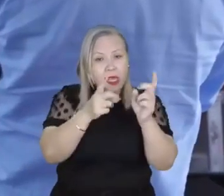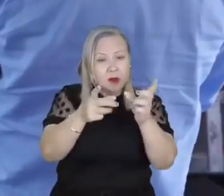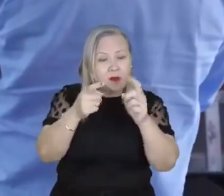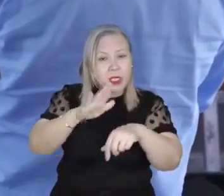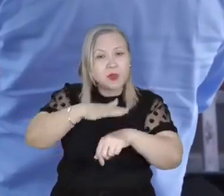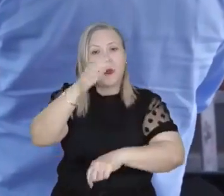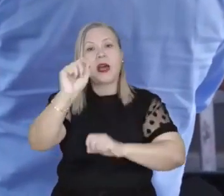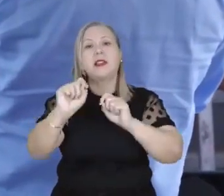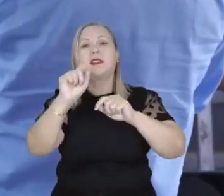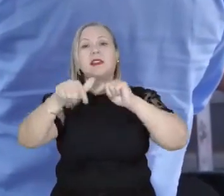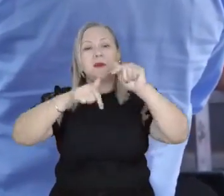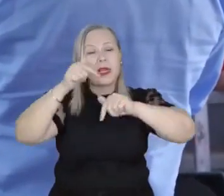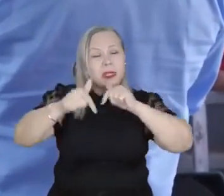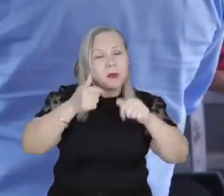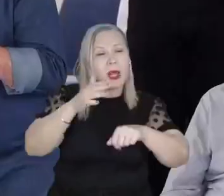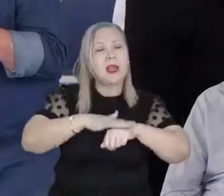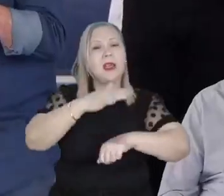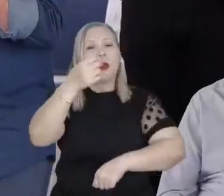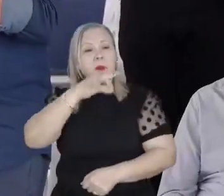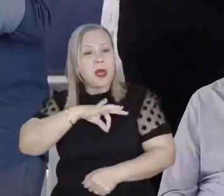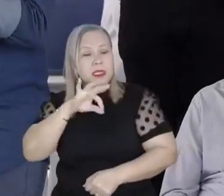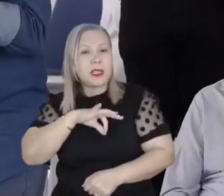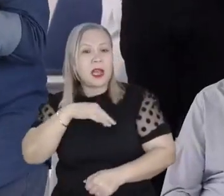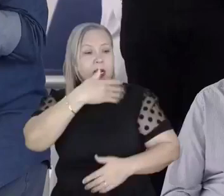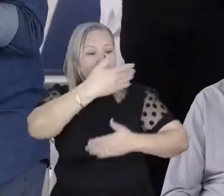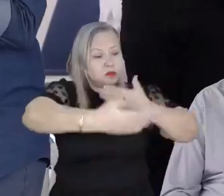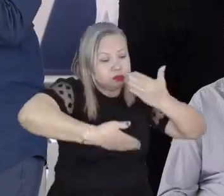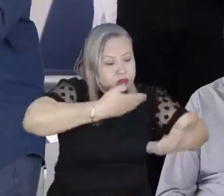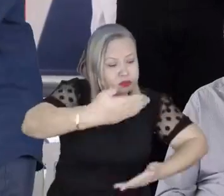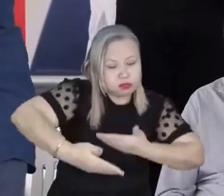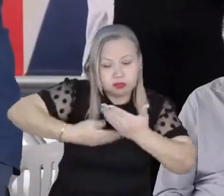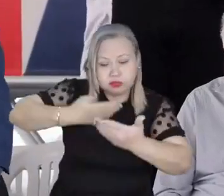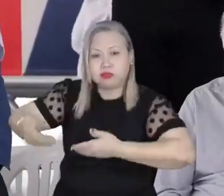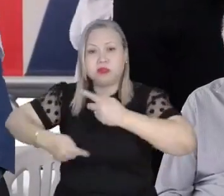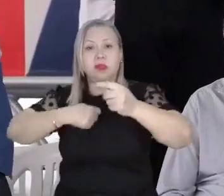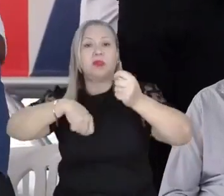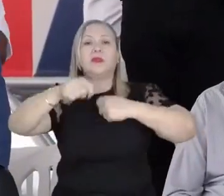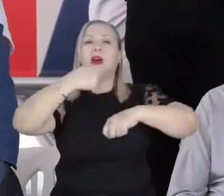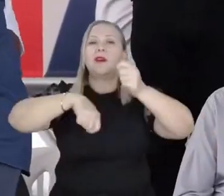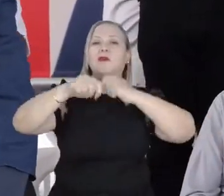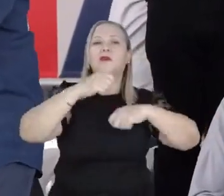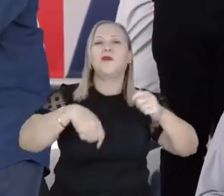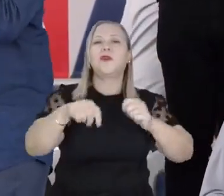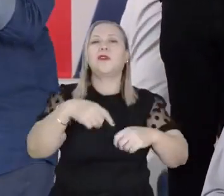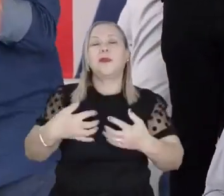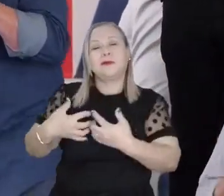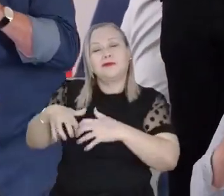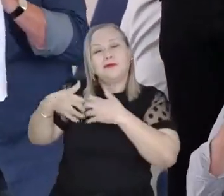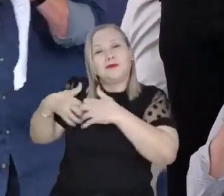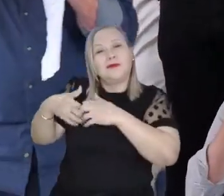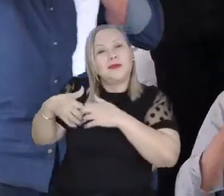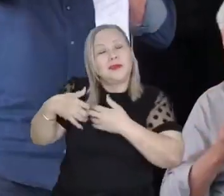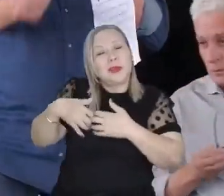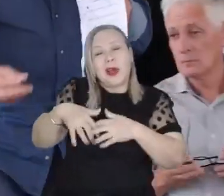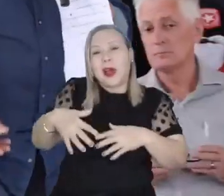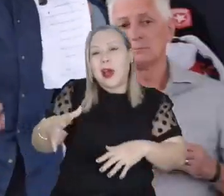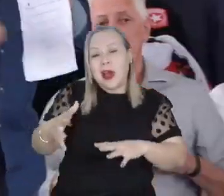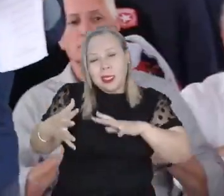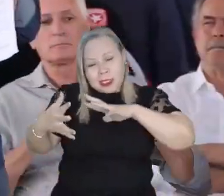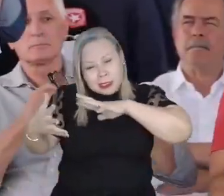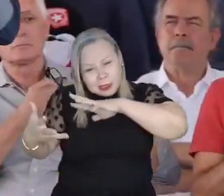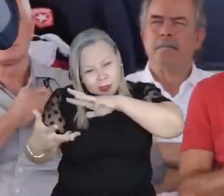salário, e a roda da economia começa a funcionar e todo mundo começa a participar